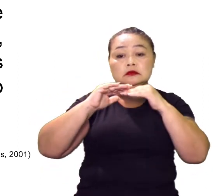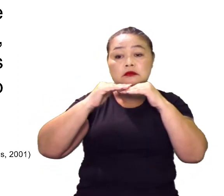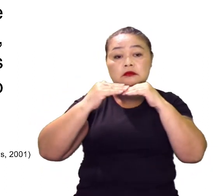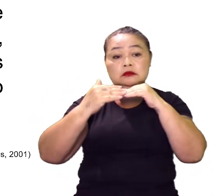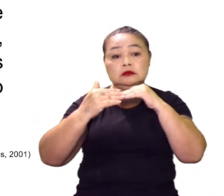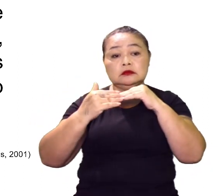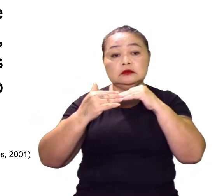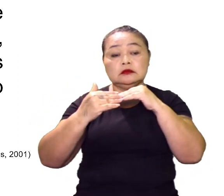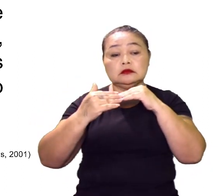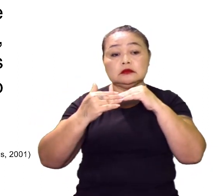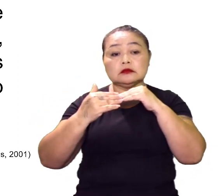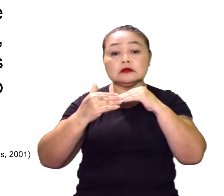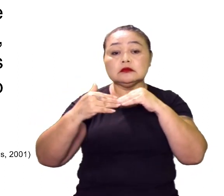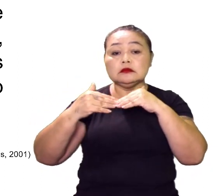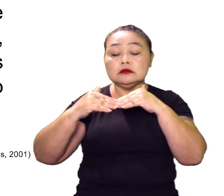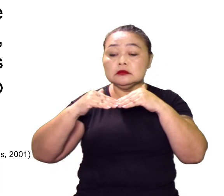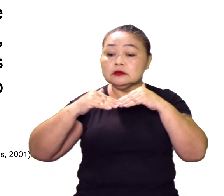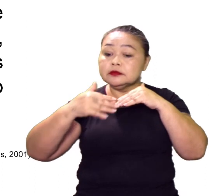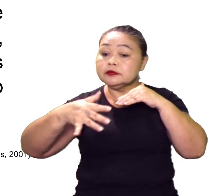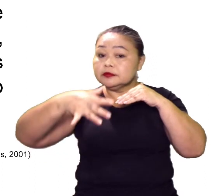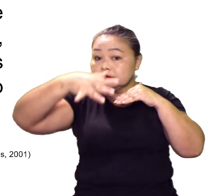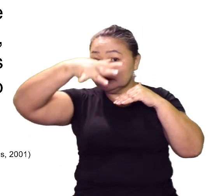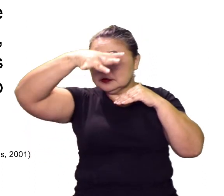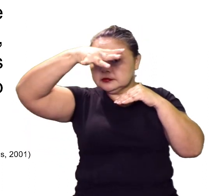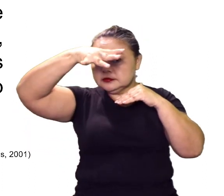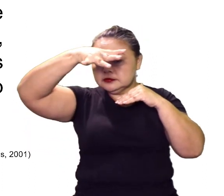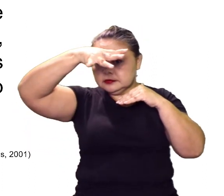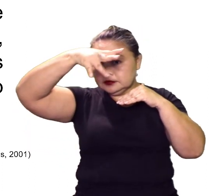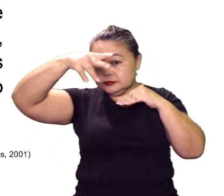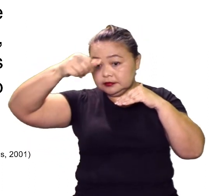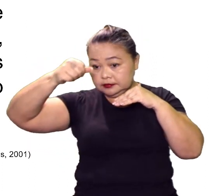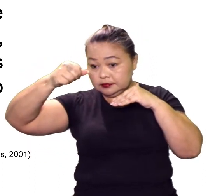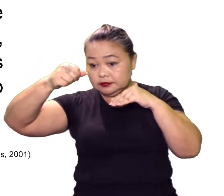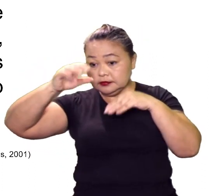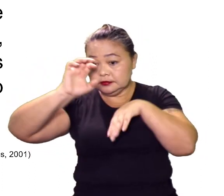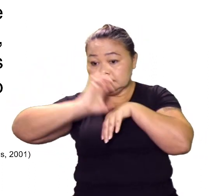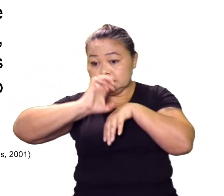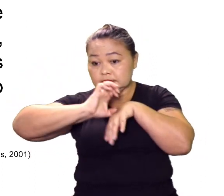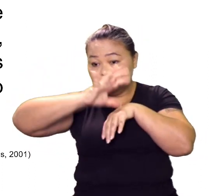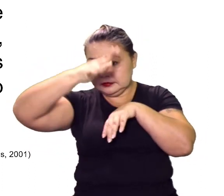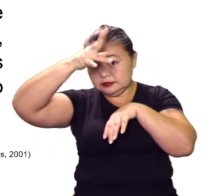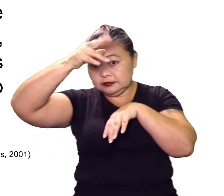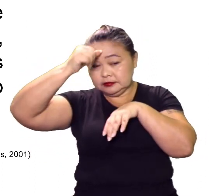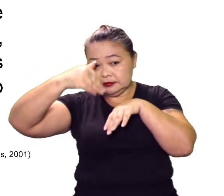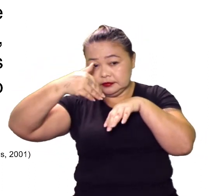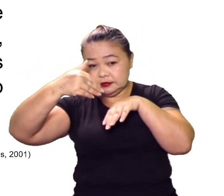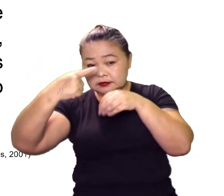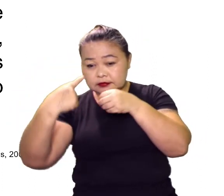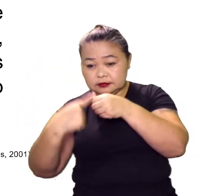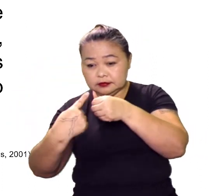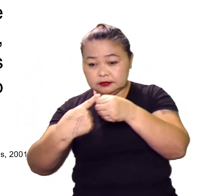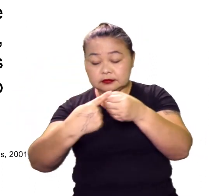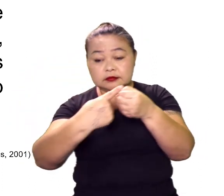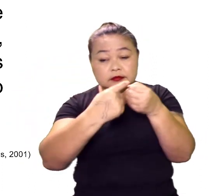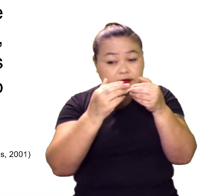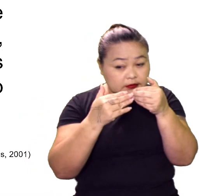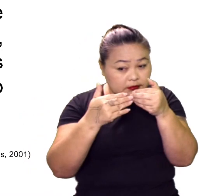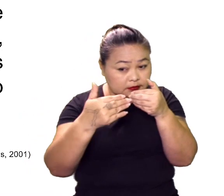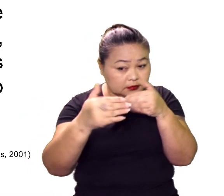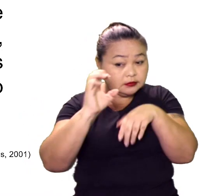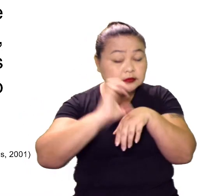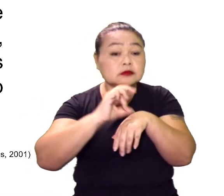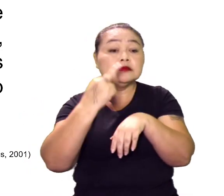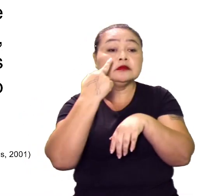ela diz o seguinte, é uma área que se prolonga a partir do Mato Grosso em direção ao interior do estado de Rondônia